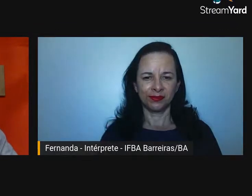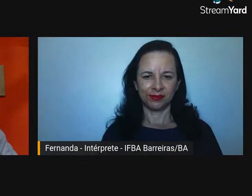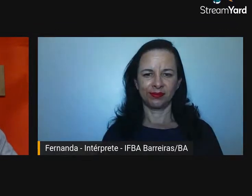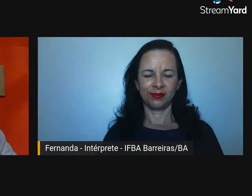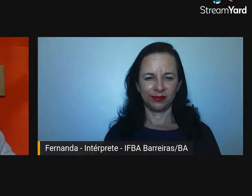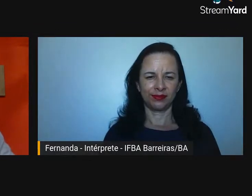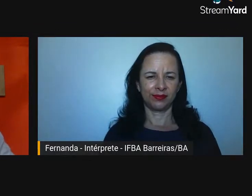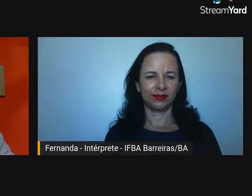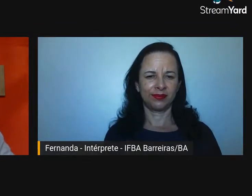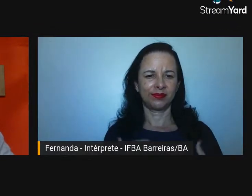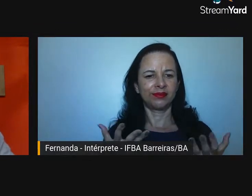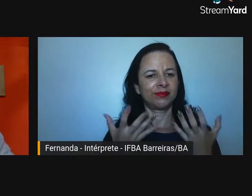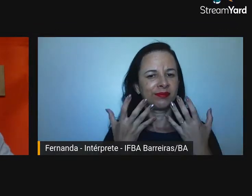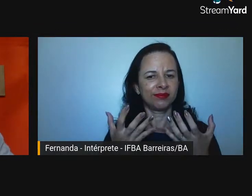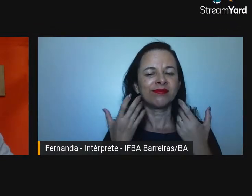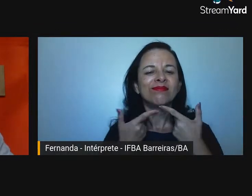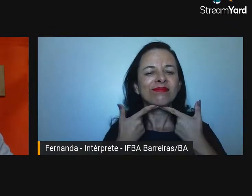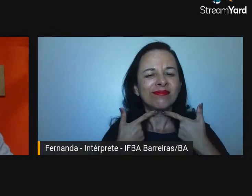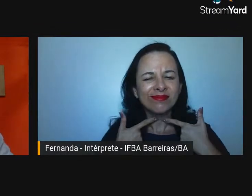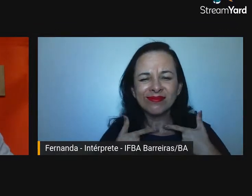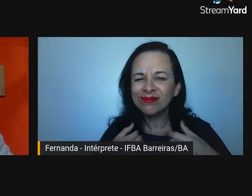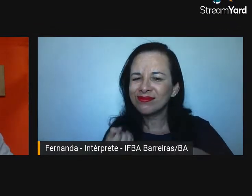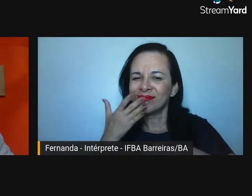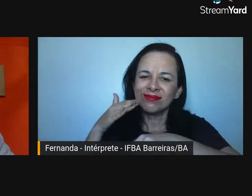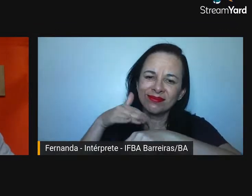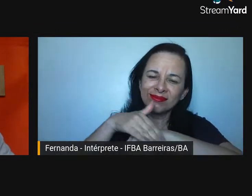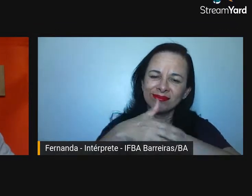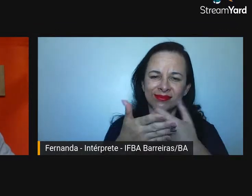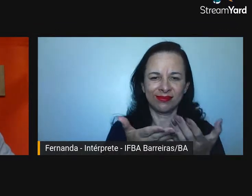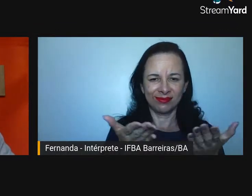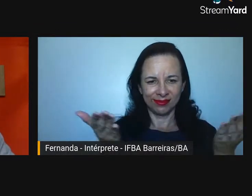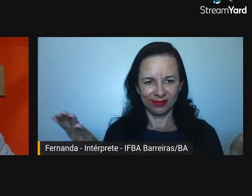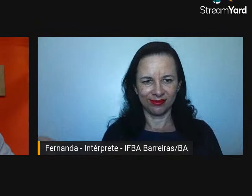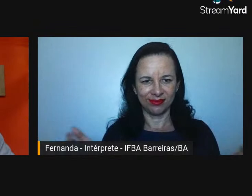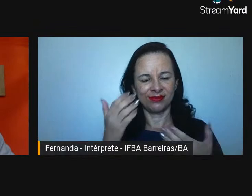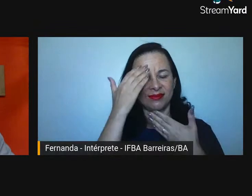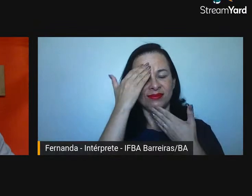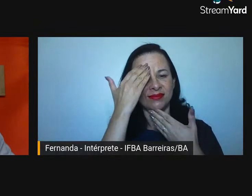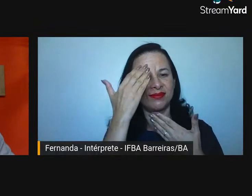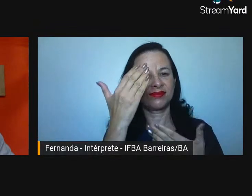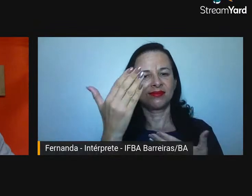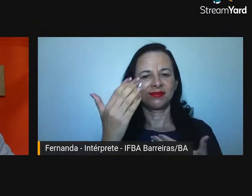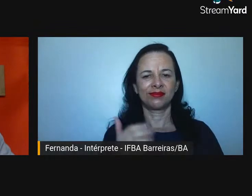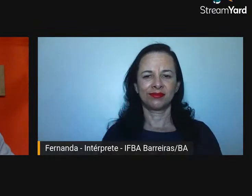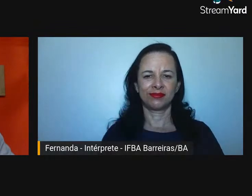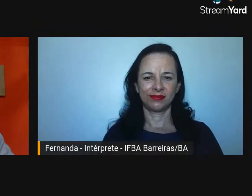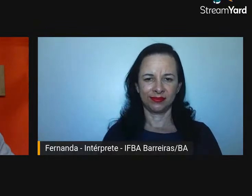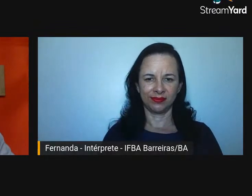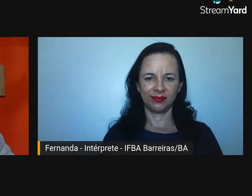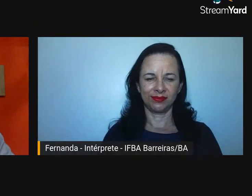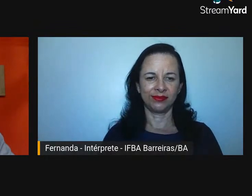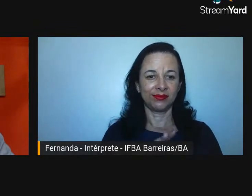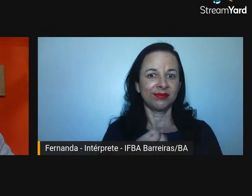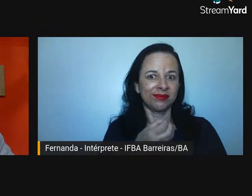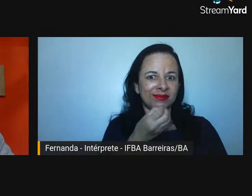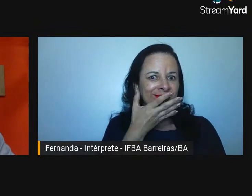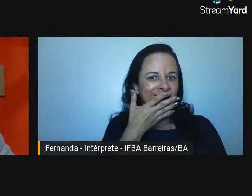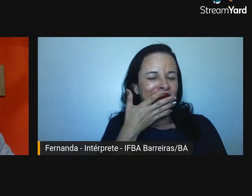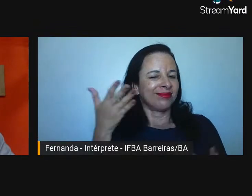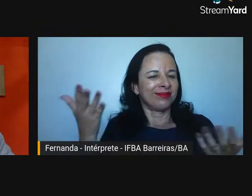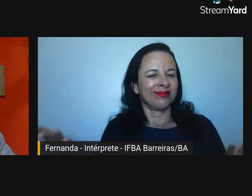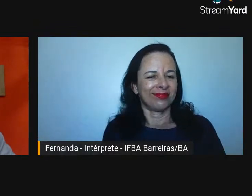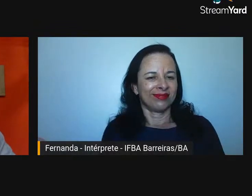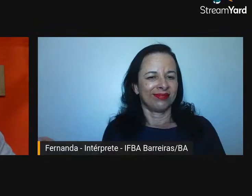eu quero desejar boa noite a todos e a todas agradecer por essa calorosa recepção